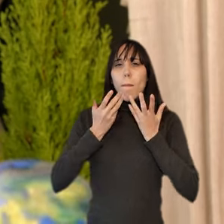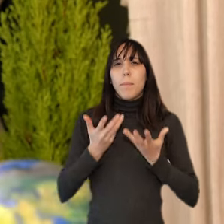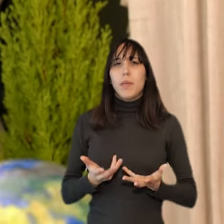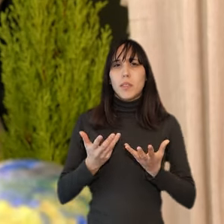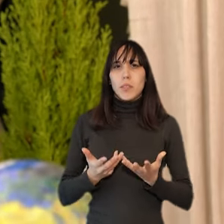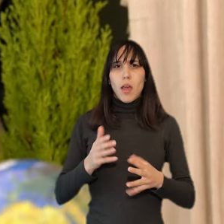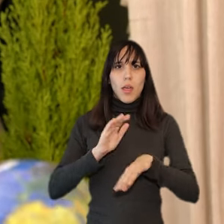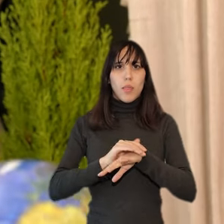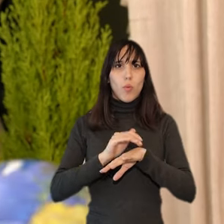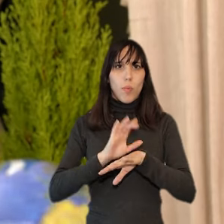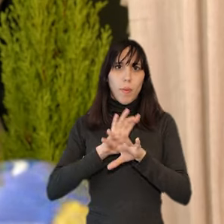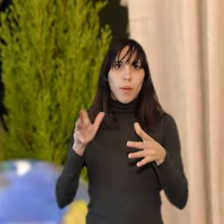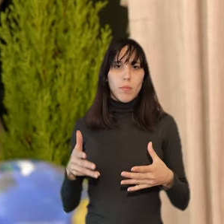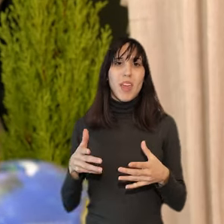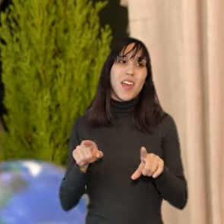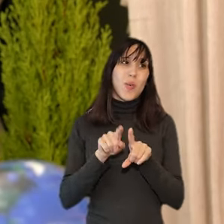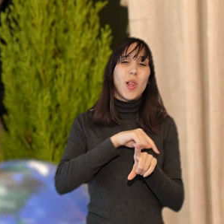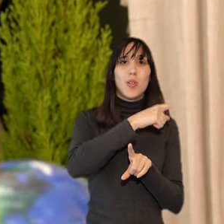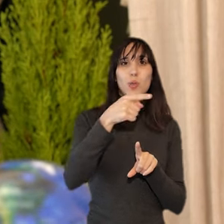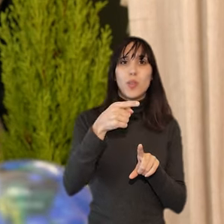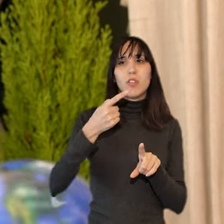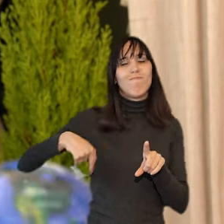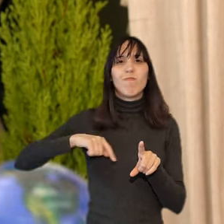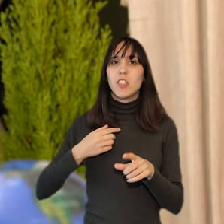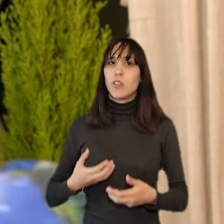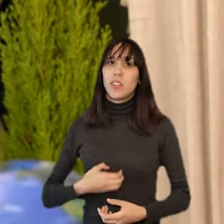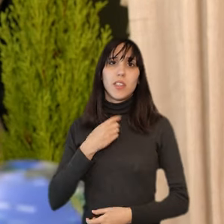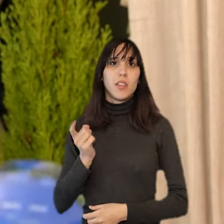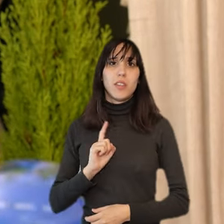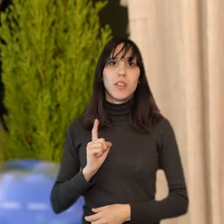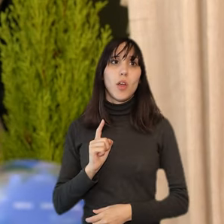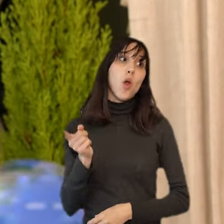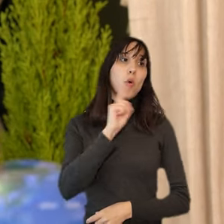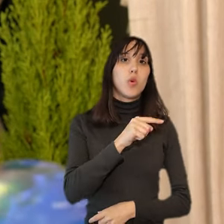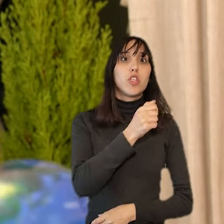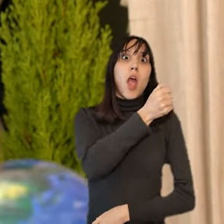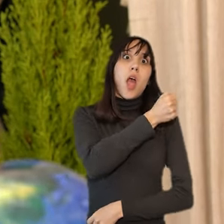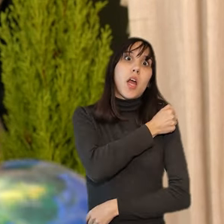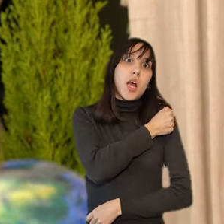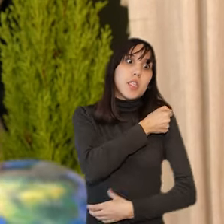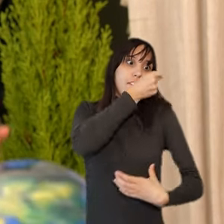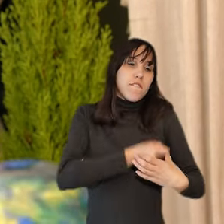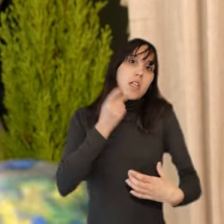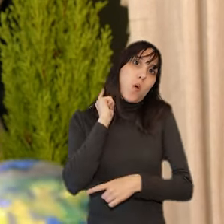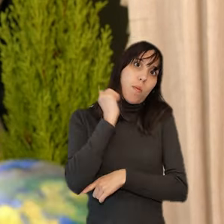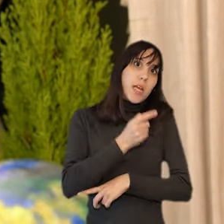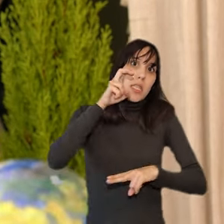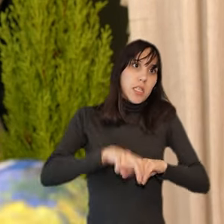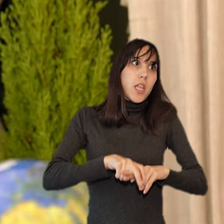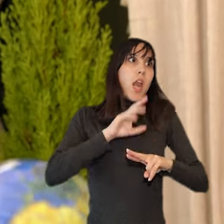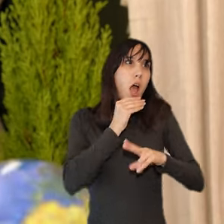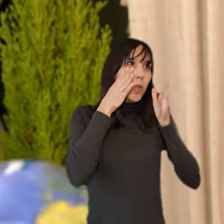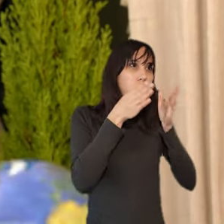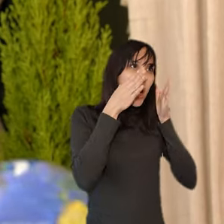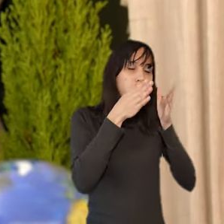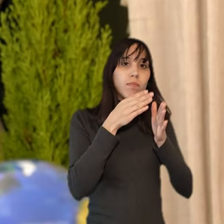famílias nessa nessa fase sentiram não é em que estavam em casa com os filhos e agora tens que os obrigar a sentar e a fazer a aula